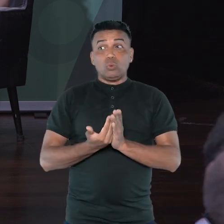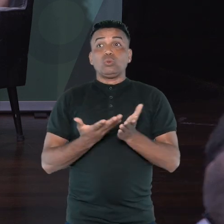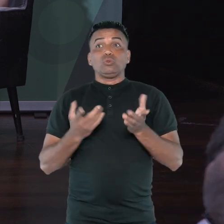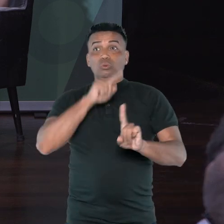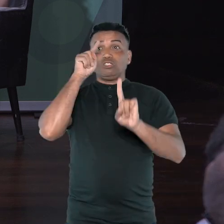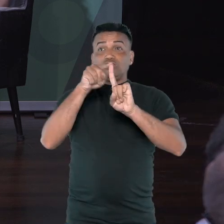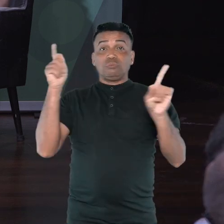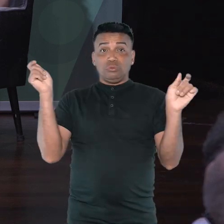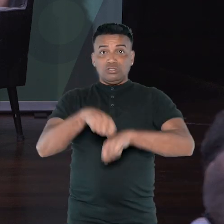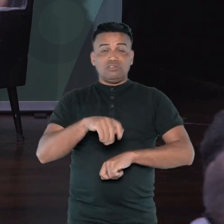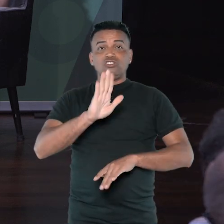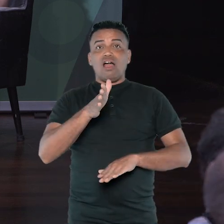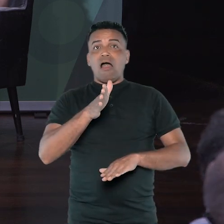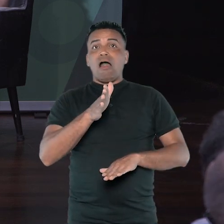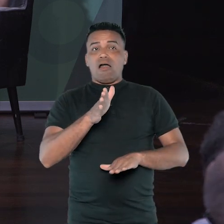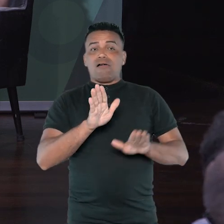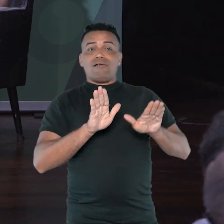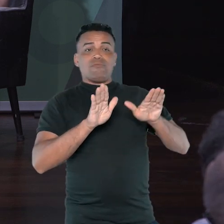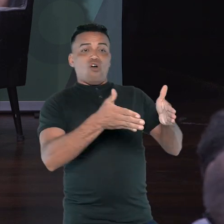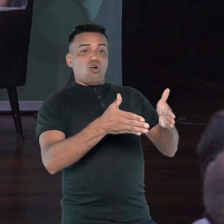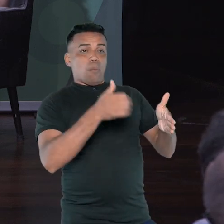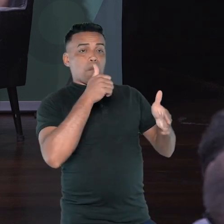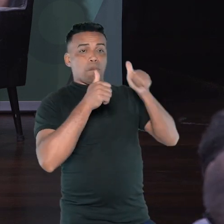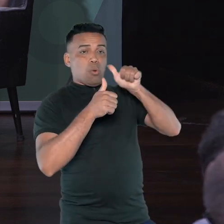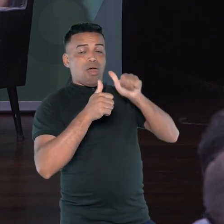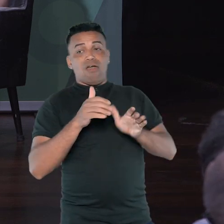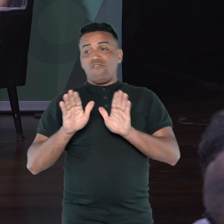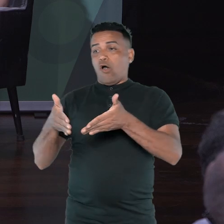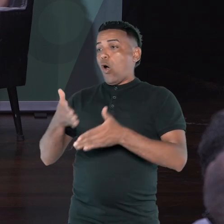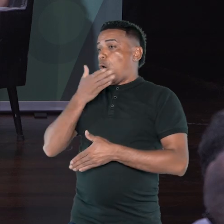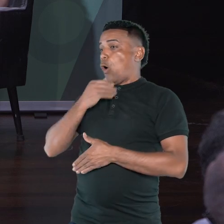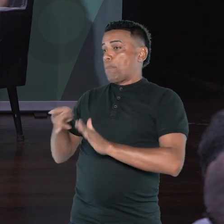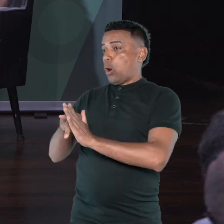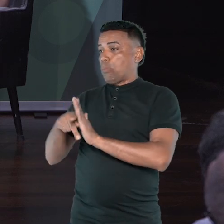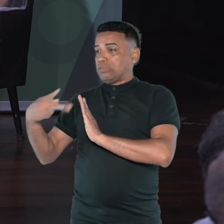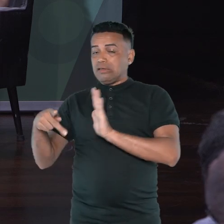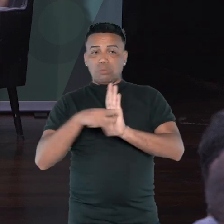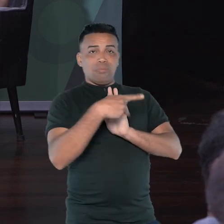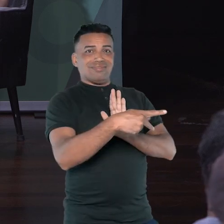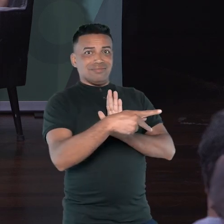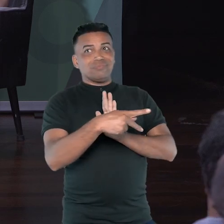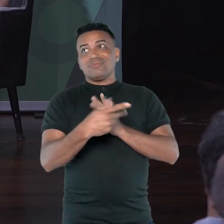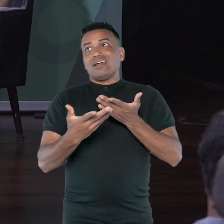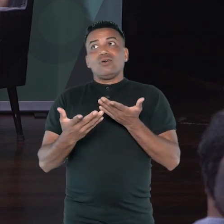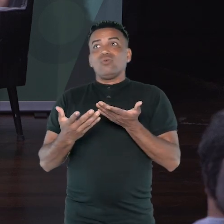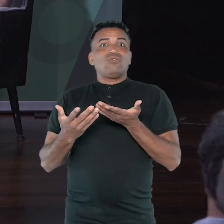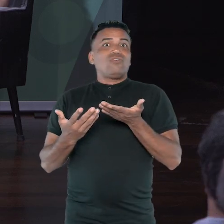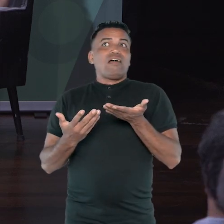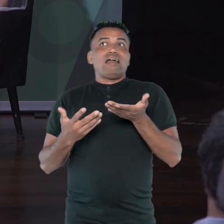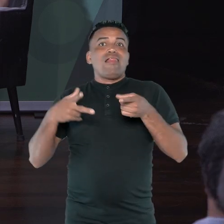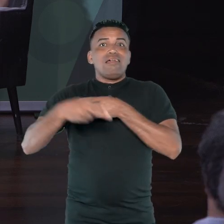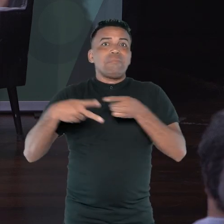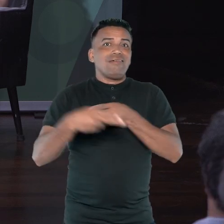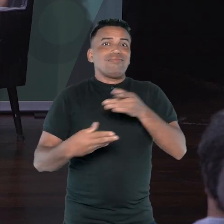estão muito bem determinados e colocados, né? A gente também, de alguma forma, começa a inibir outras potencialidades,